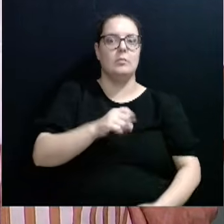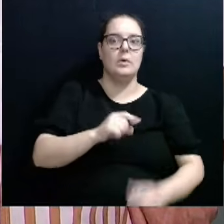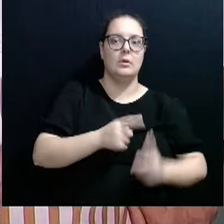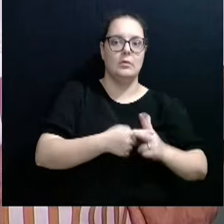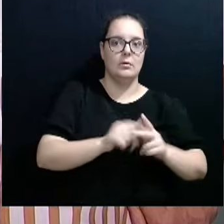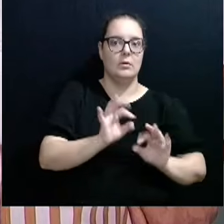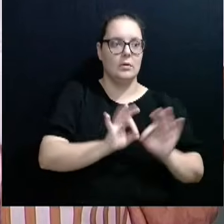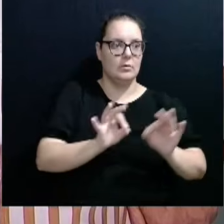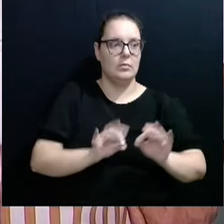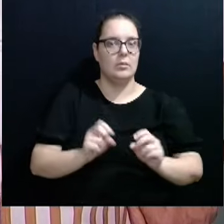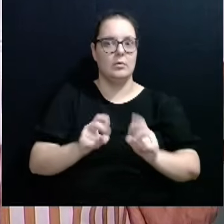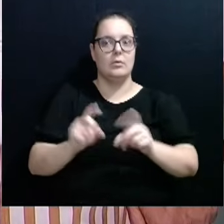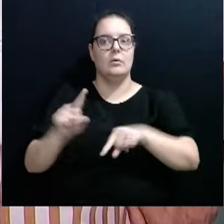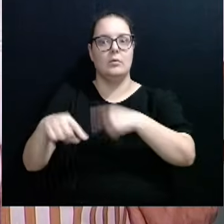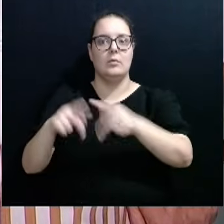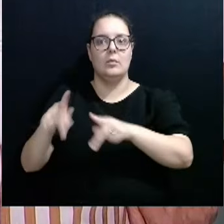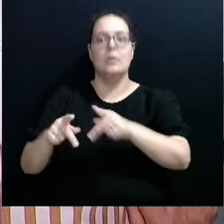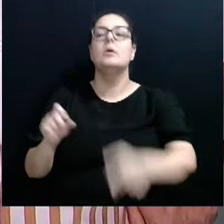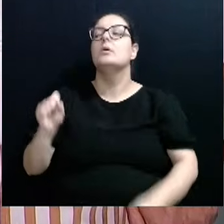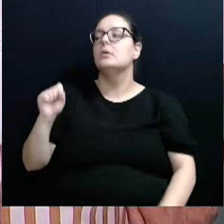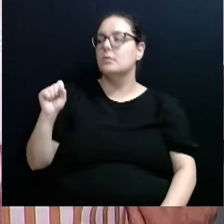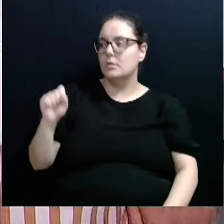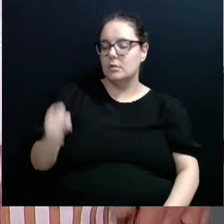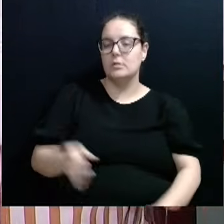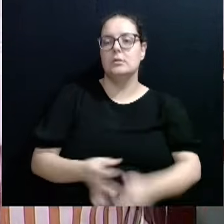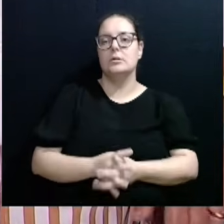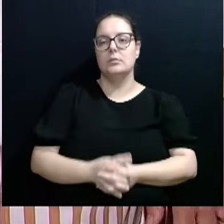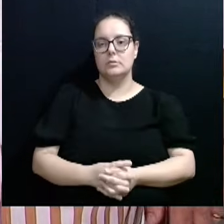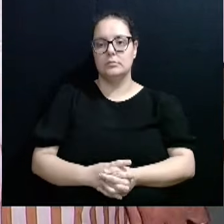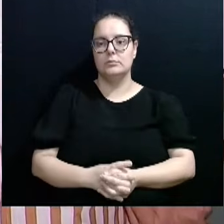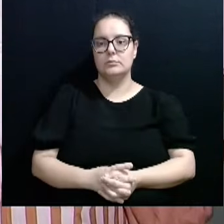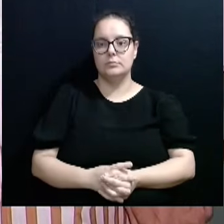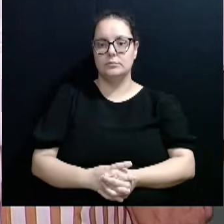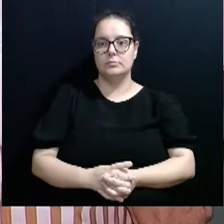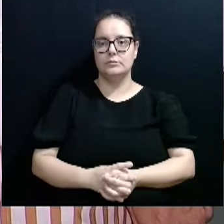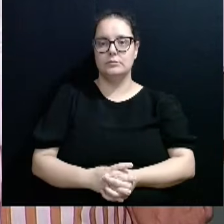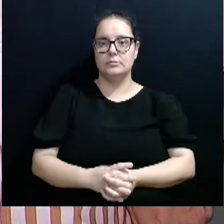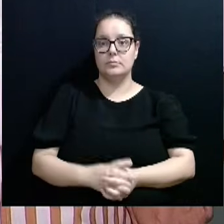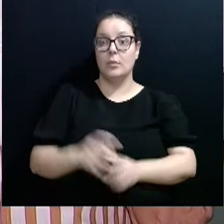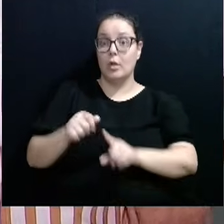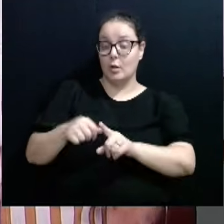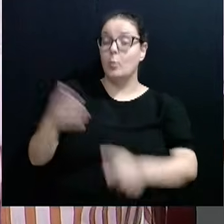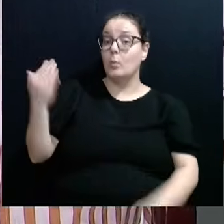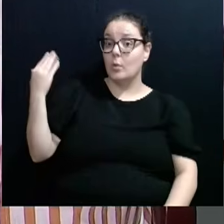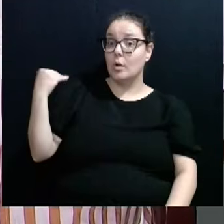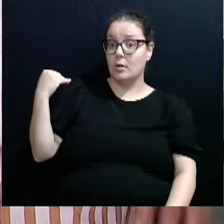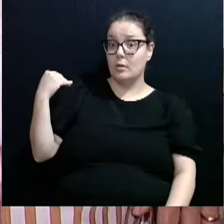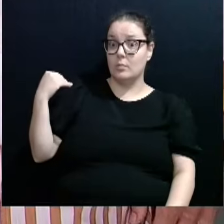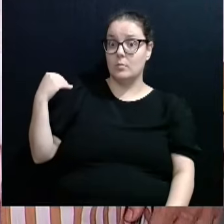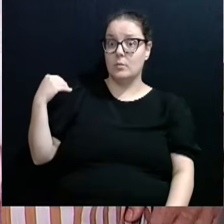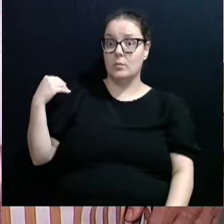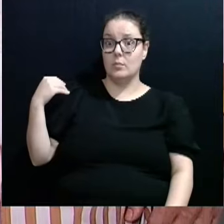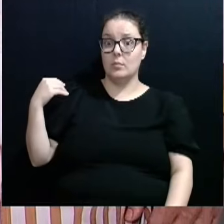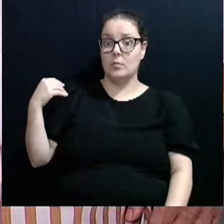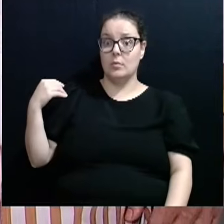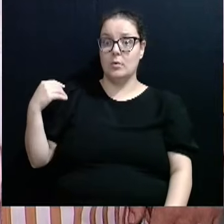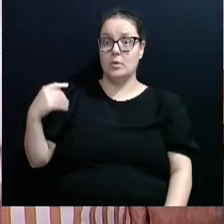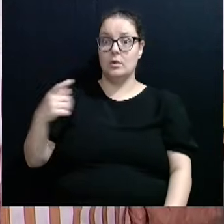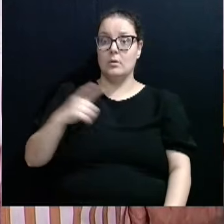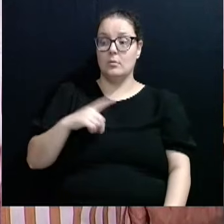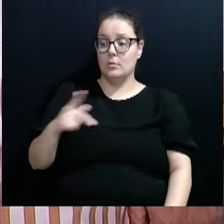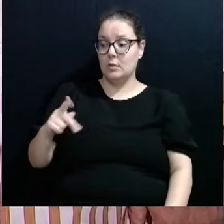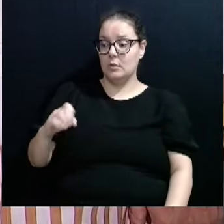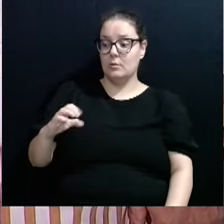público lá. Para um outro público lá. E o mês passado eu peguei umas peças